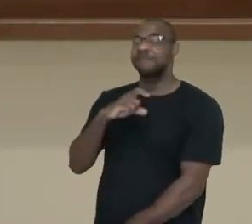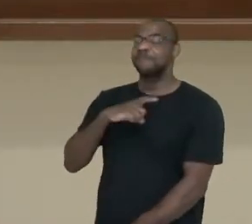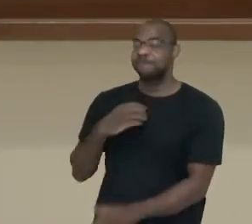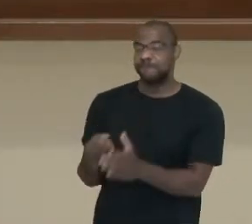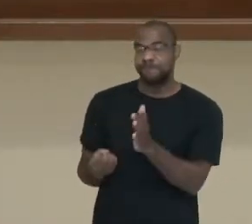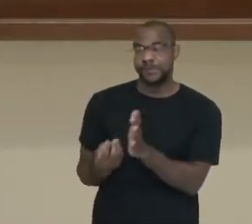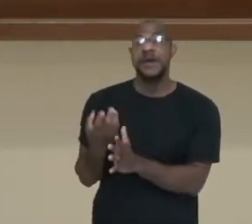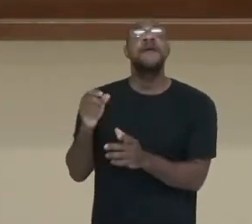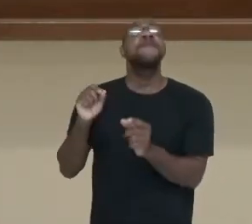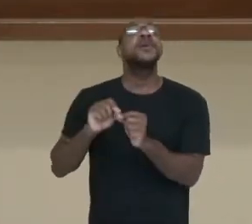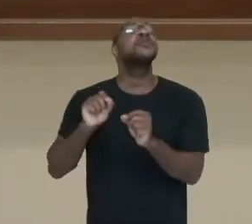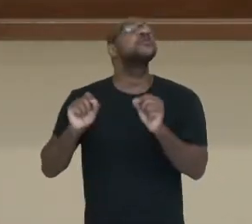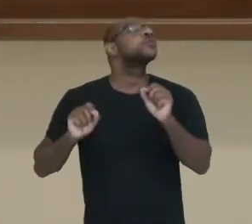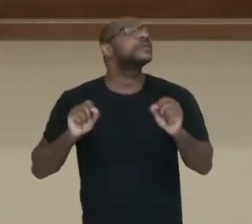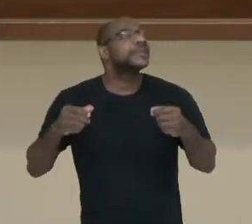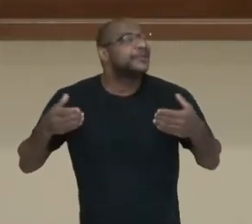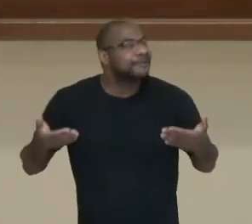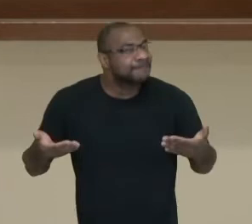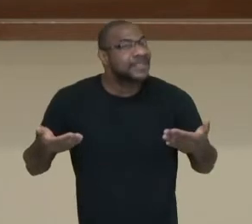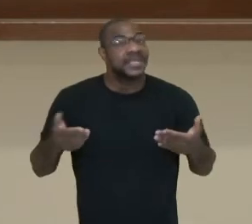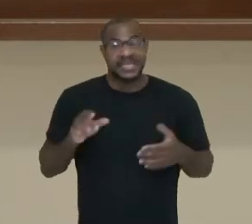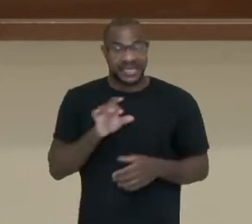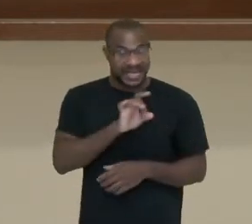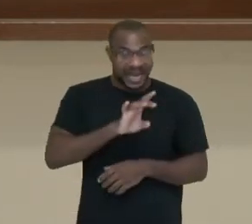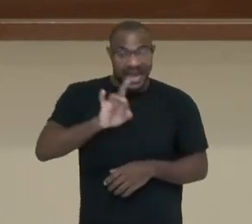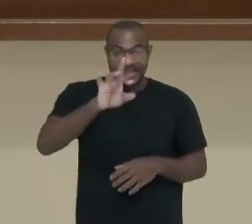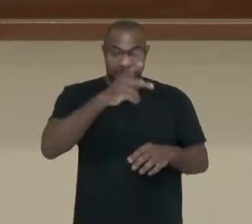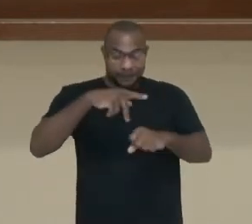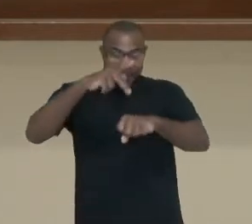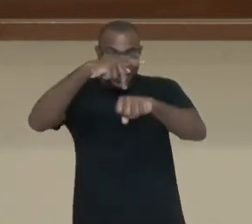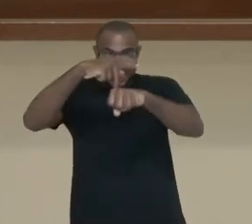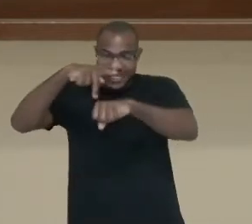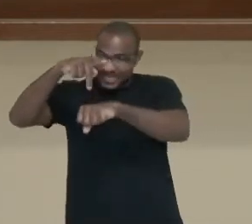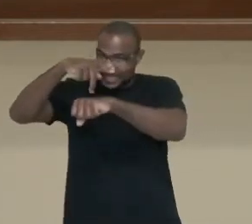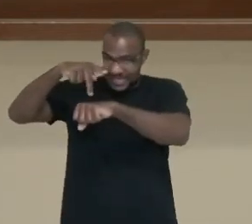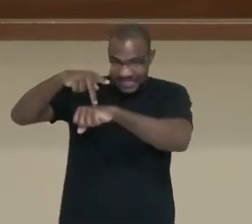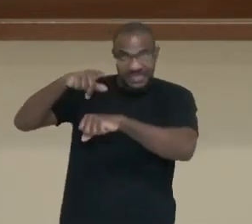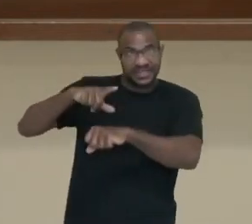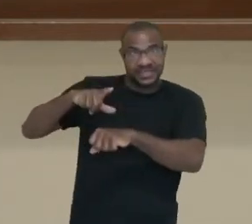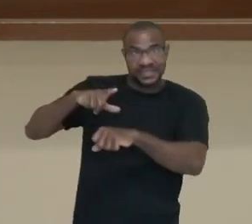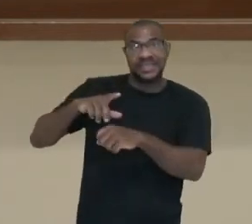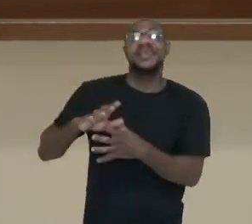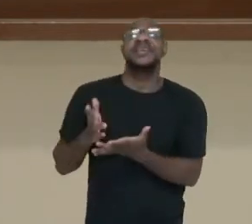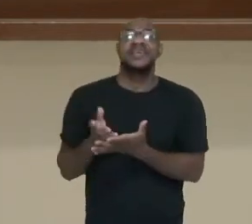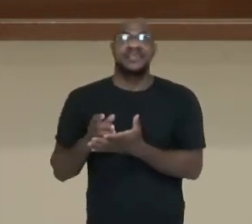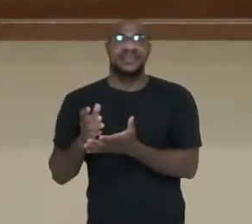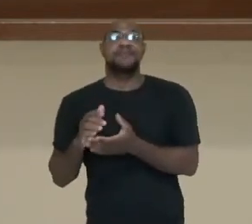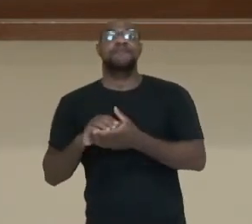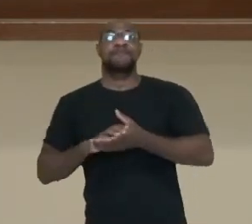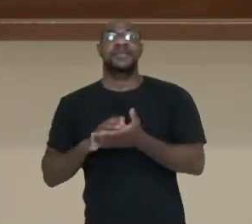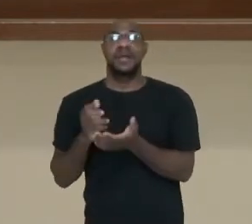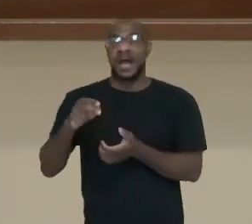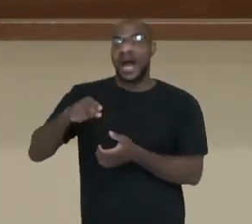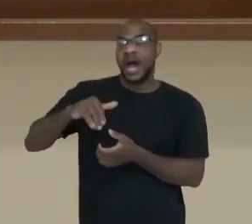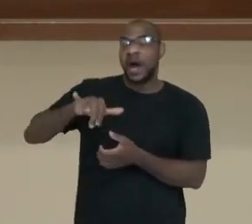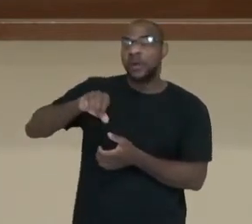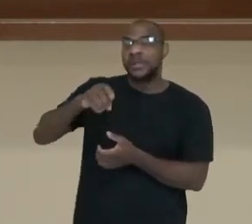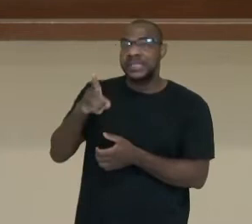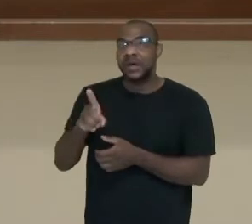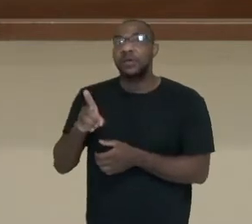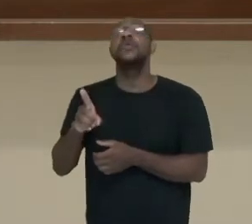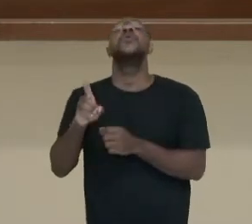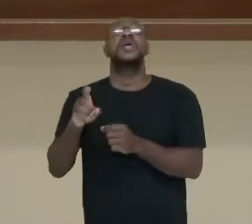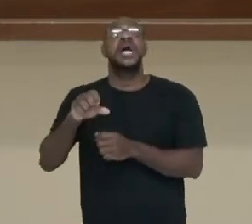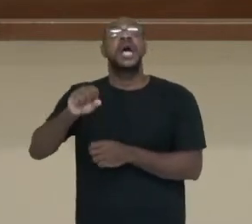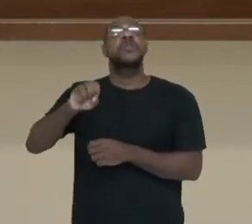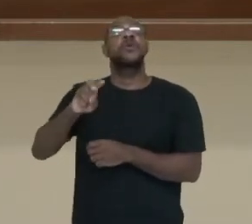com que, logicamente, cada um dos países, ou no caso União Soviética, da União dos Países, começasse a